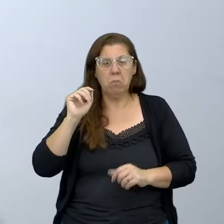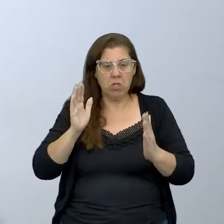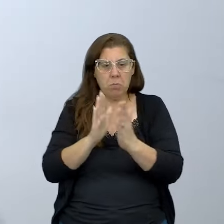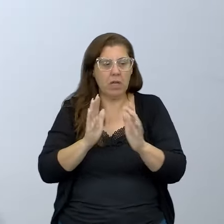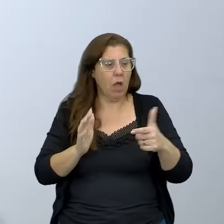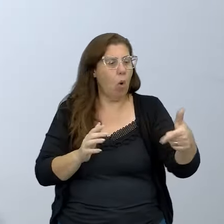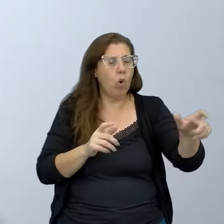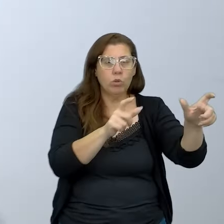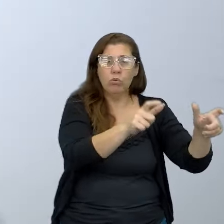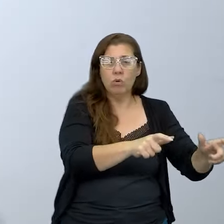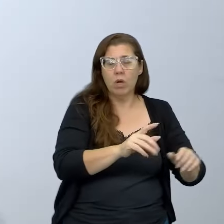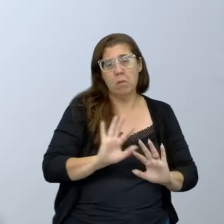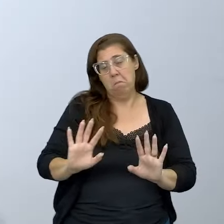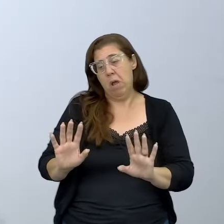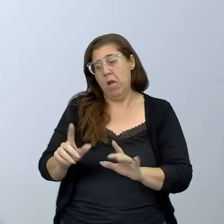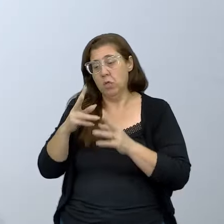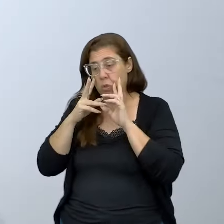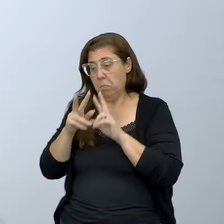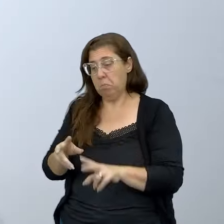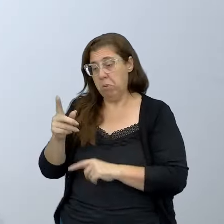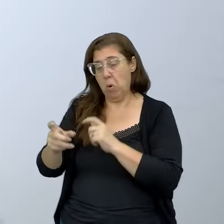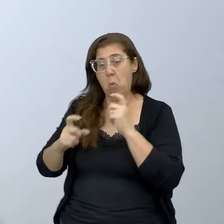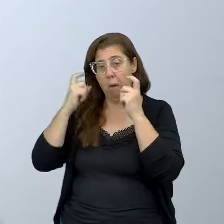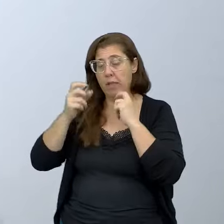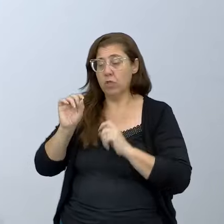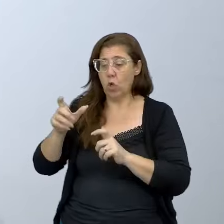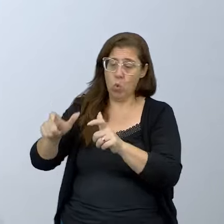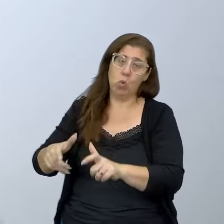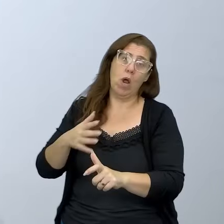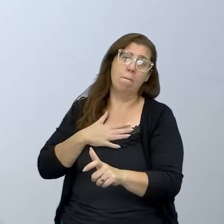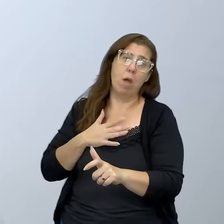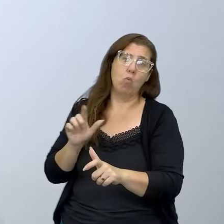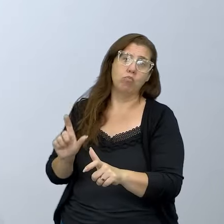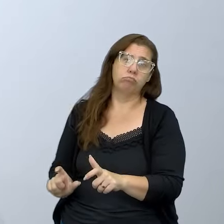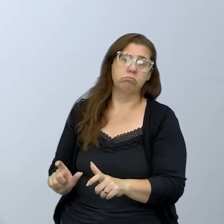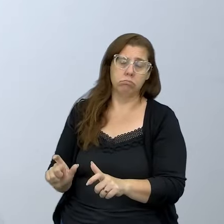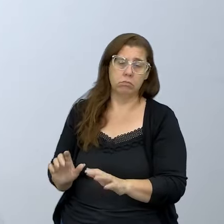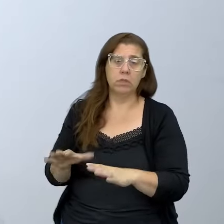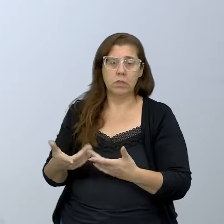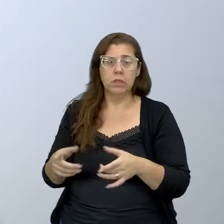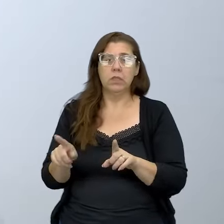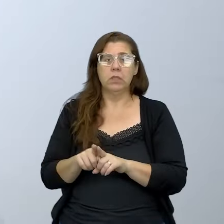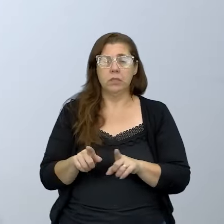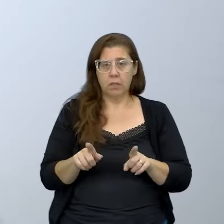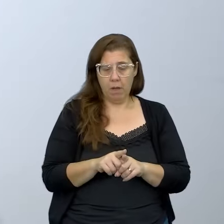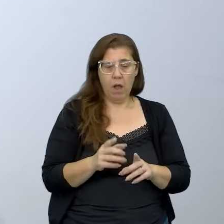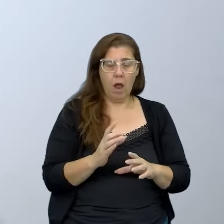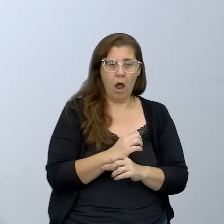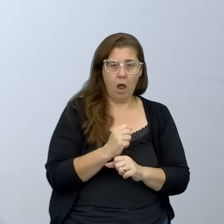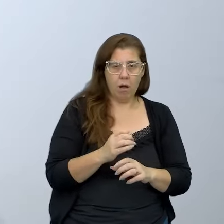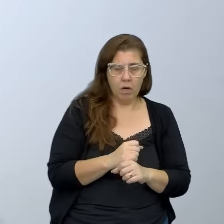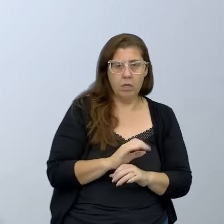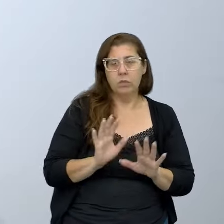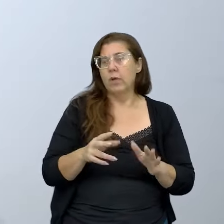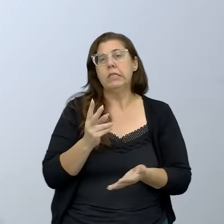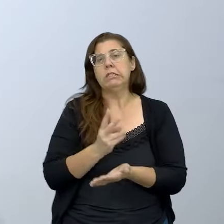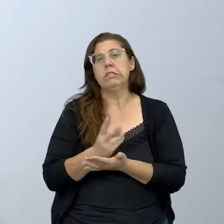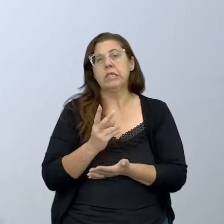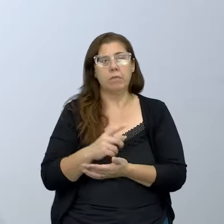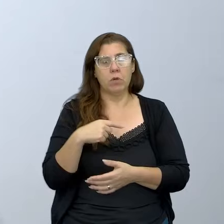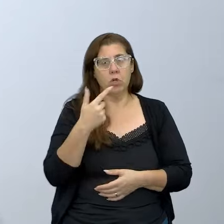esse outro lugar, eu tô olhando só aonde eu estou, né? A gente também tem a incalculabilidade. Então, nem sempre a